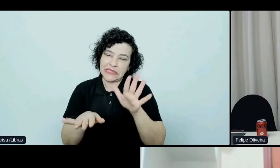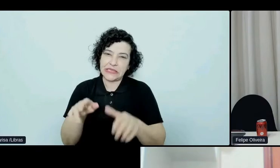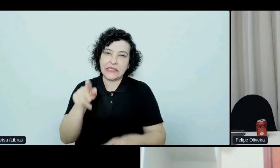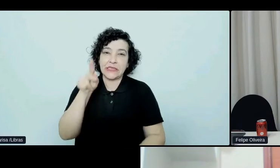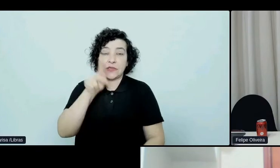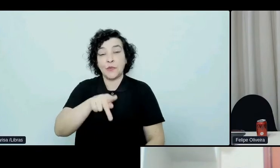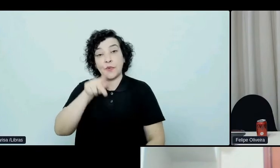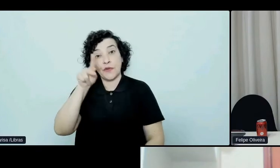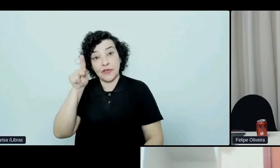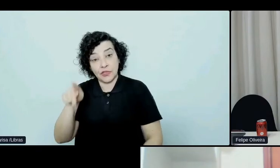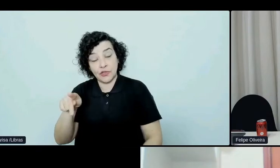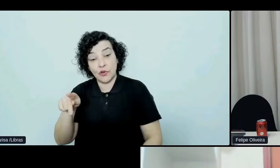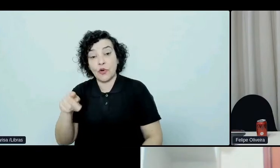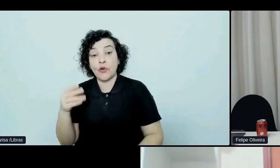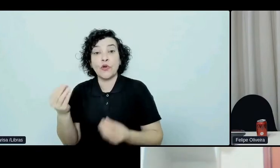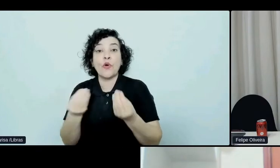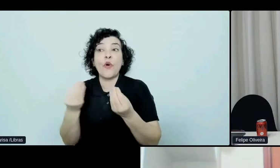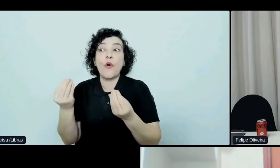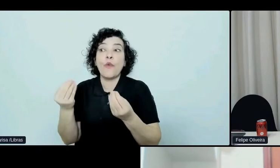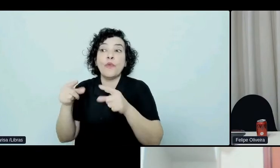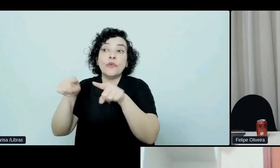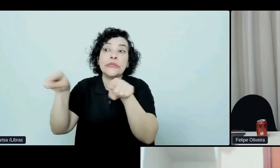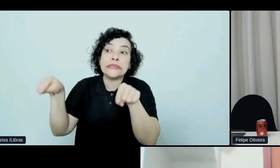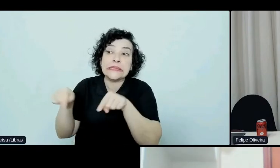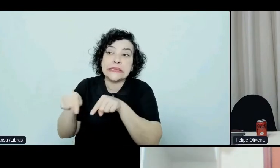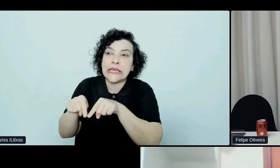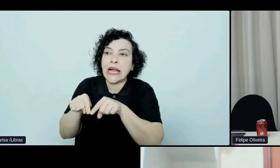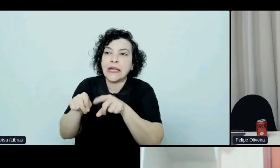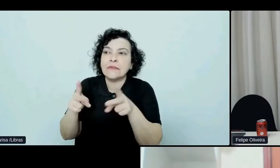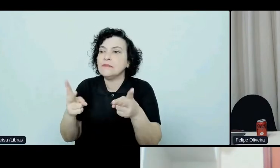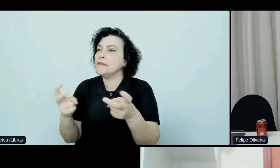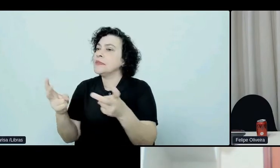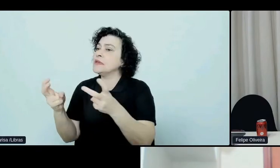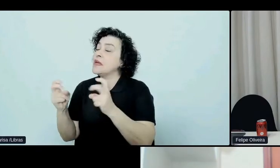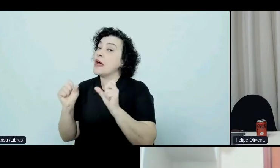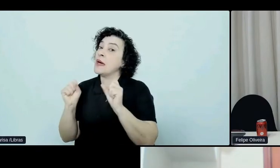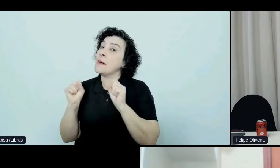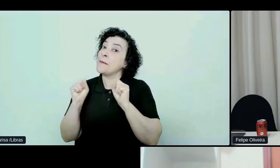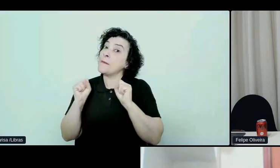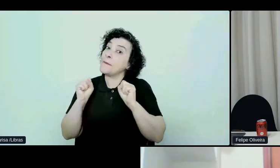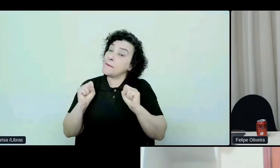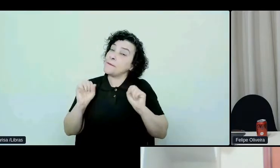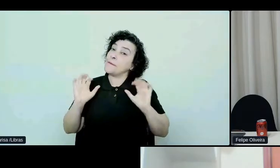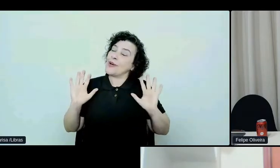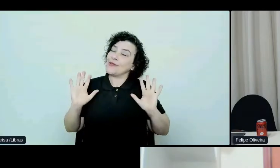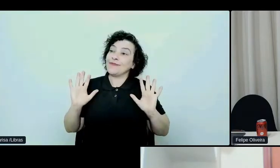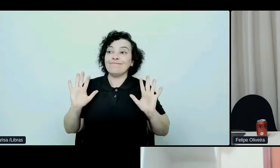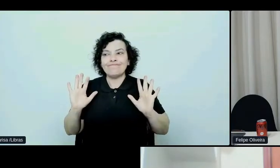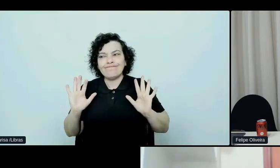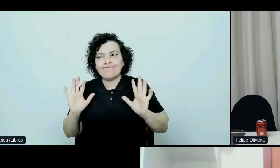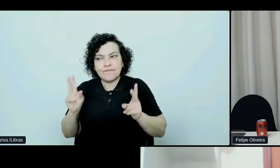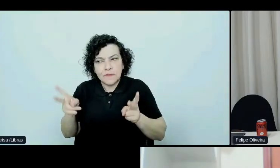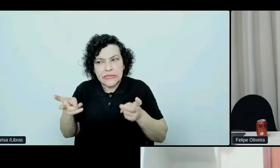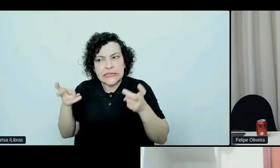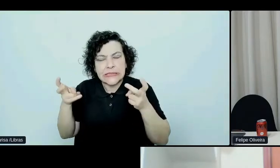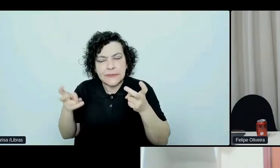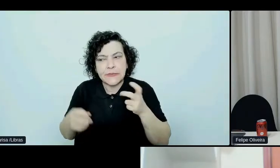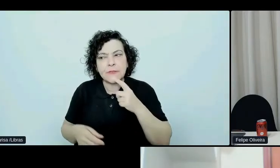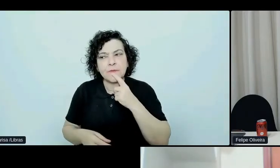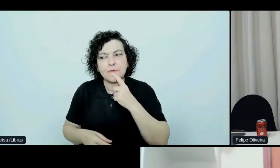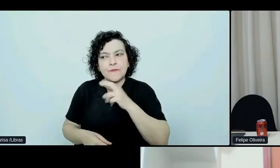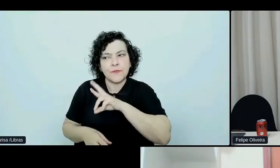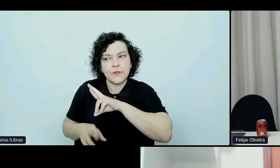coisas que só o neurodiverso consegue identificar. Por isso, voltando lá atrás, Felipe, quando você